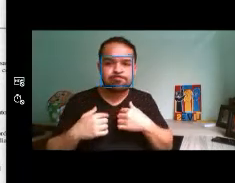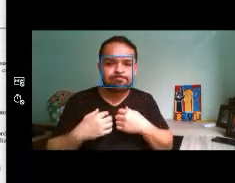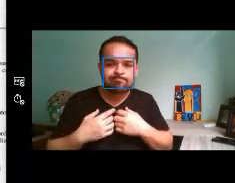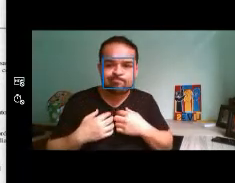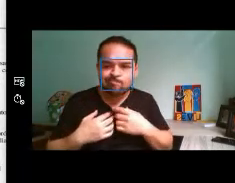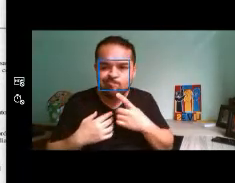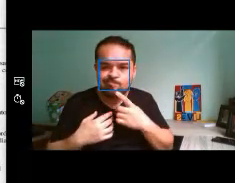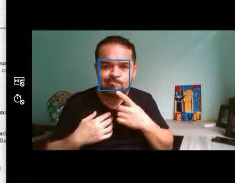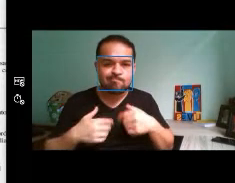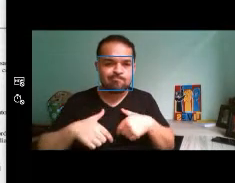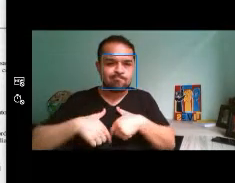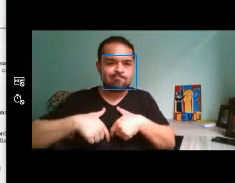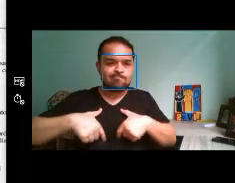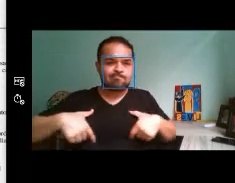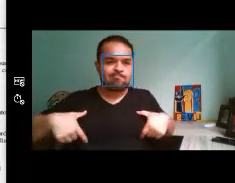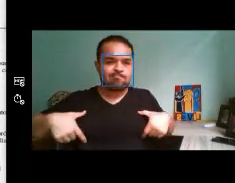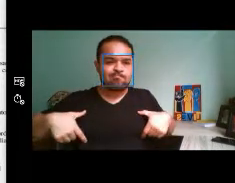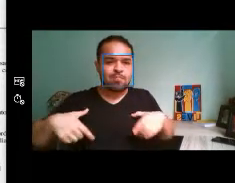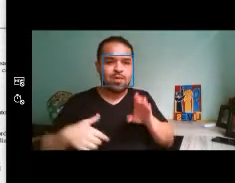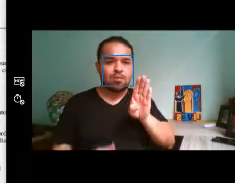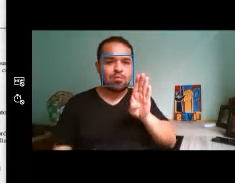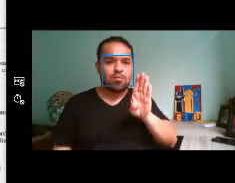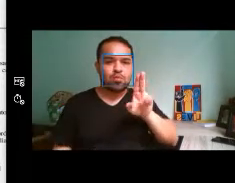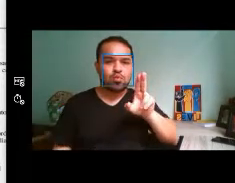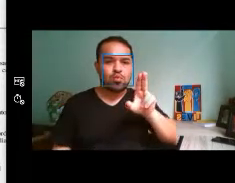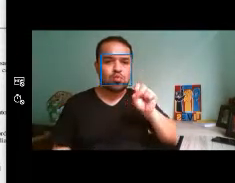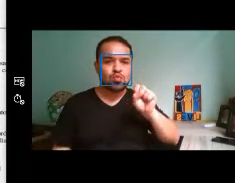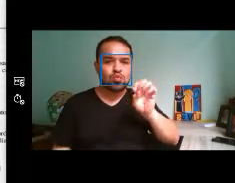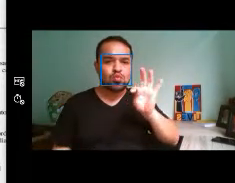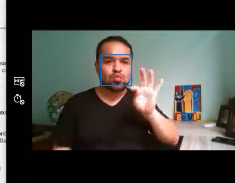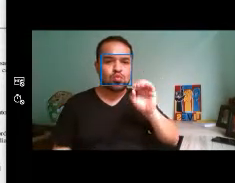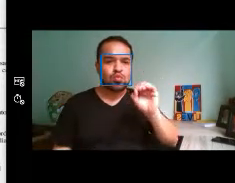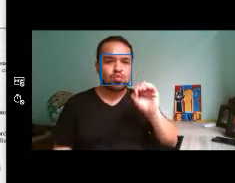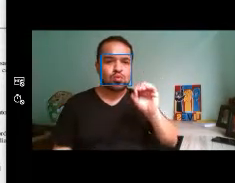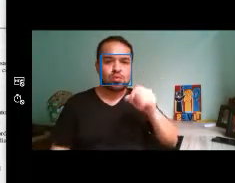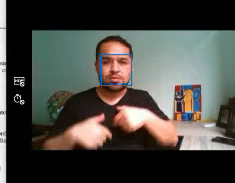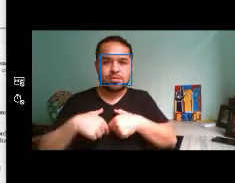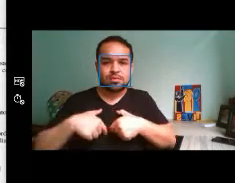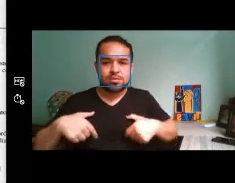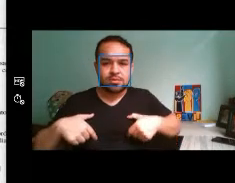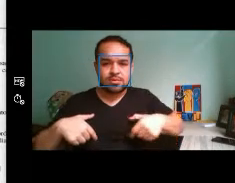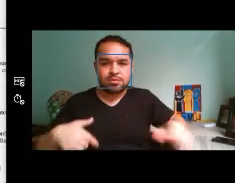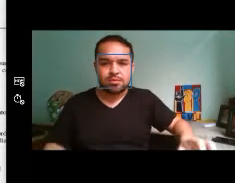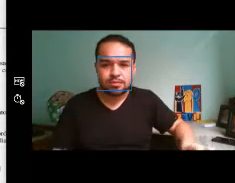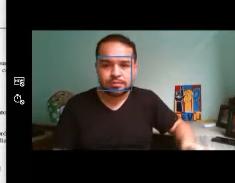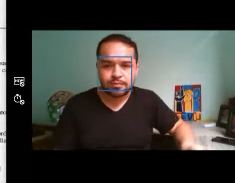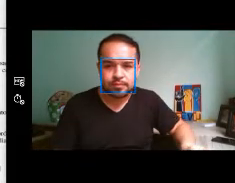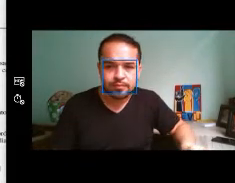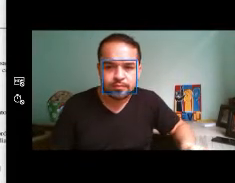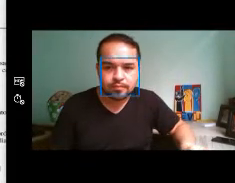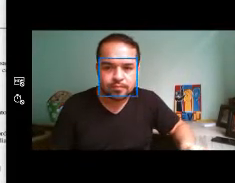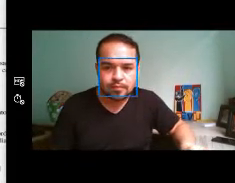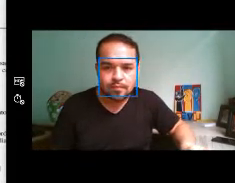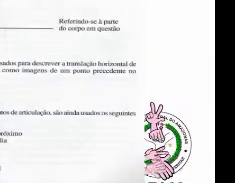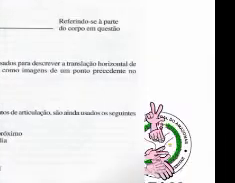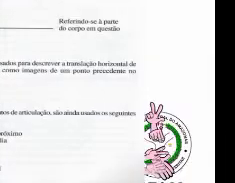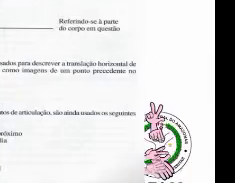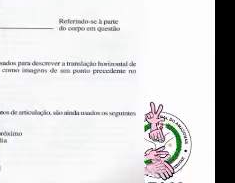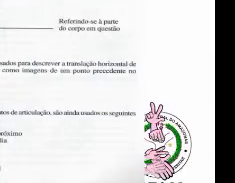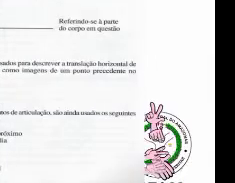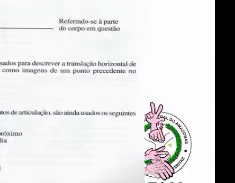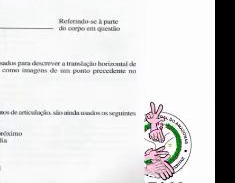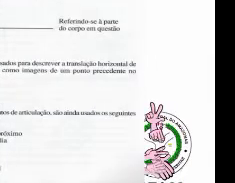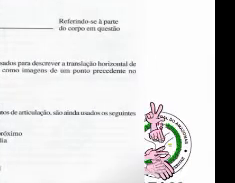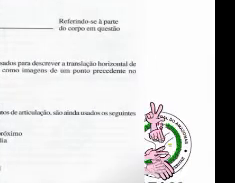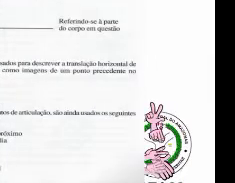é onde? Na barriga, no pescoço. No caso do sinal de ódio, é aqui no busto. Olha aqui, ó, dentro de